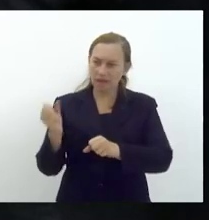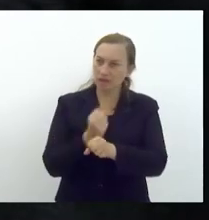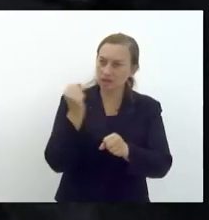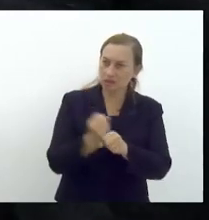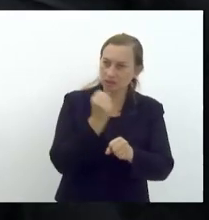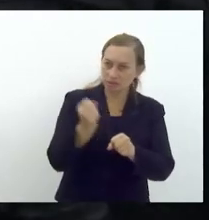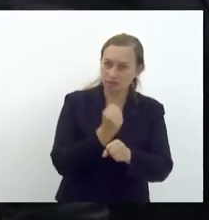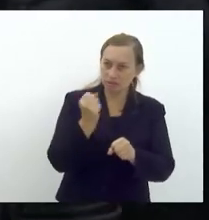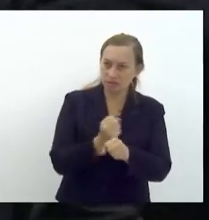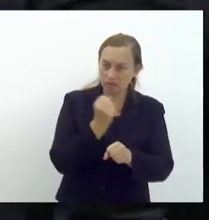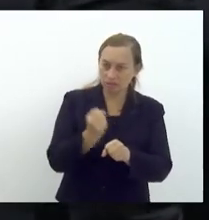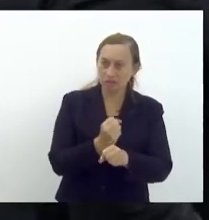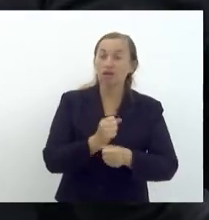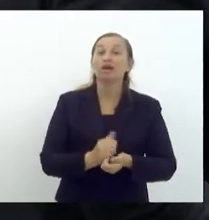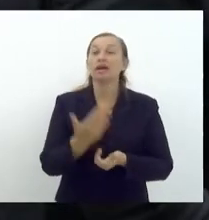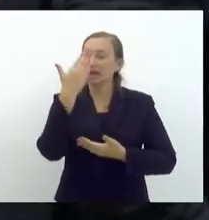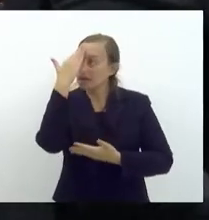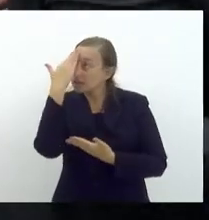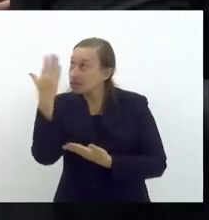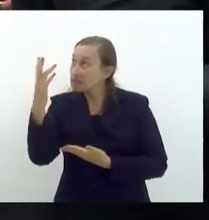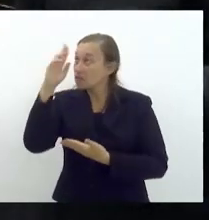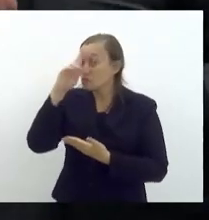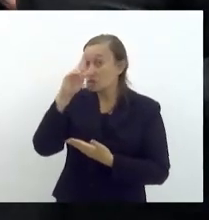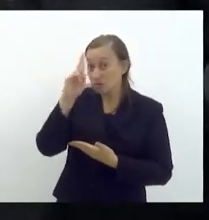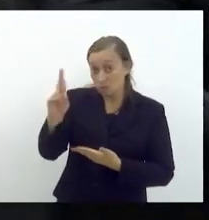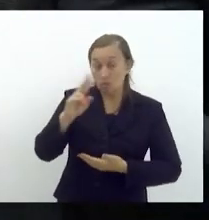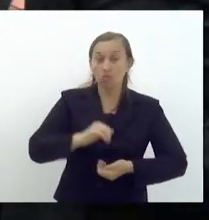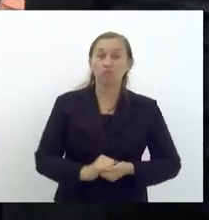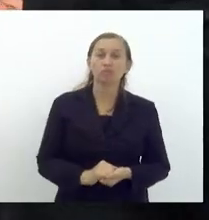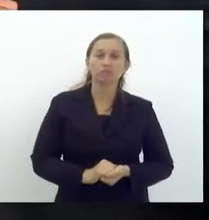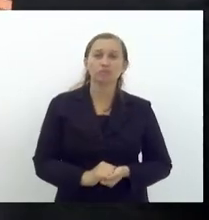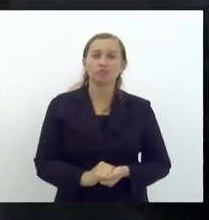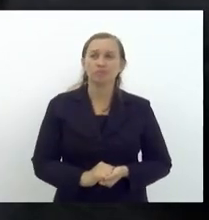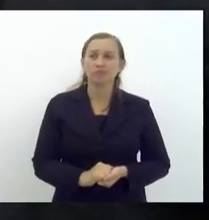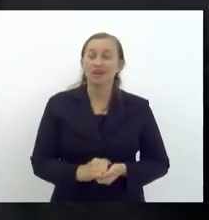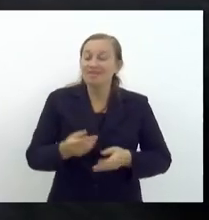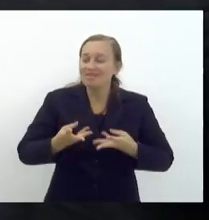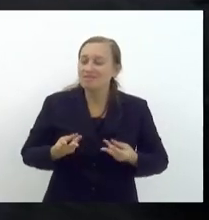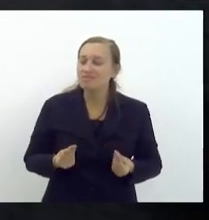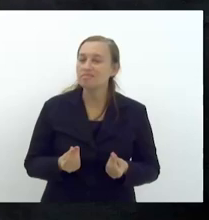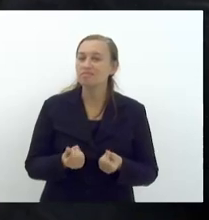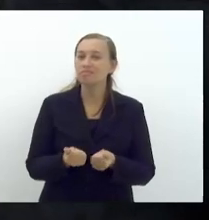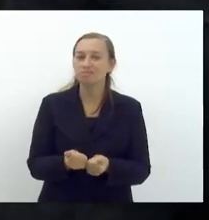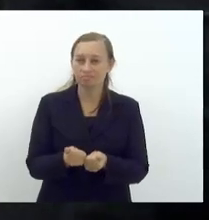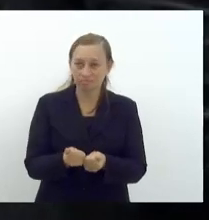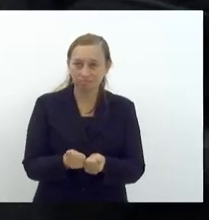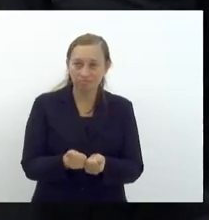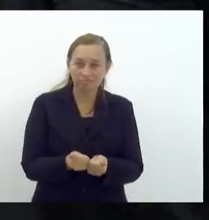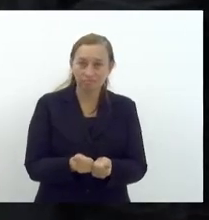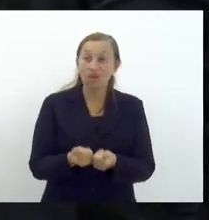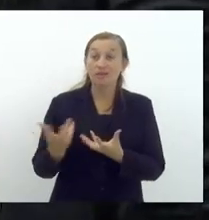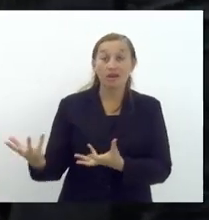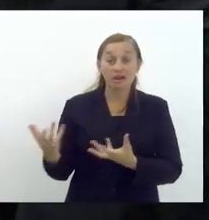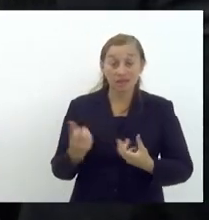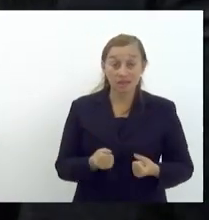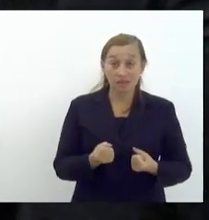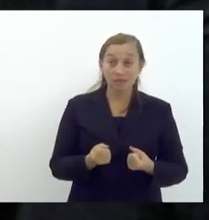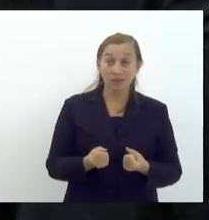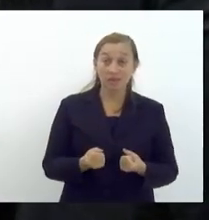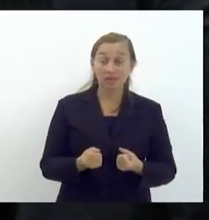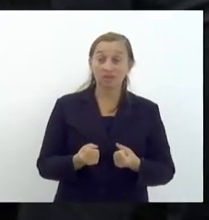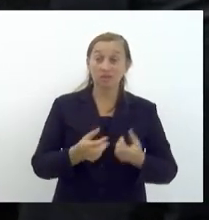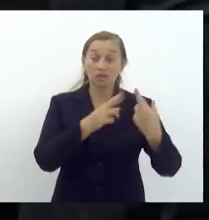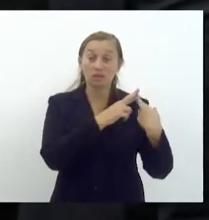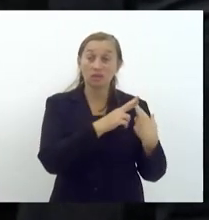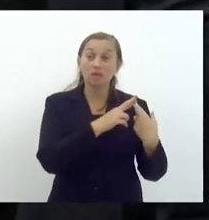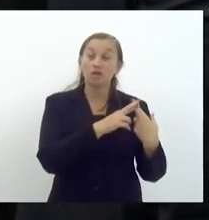Zurique Quero agradecer ao senhor por essa sensibilidade ter recebido aqui os